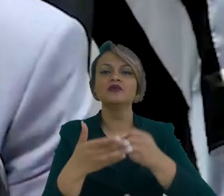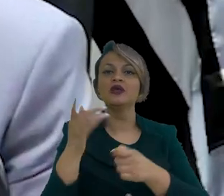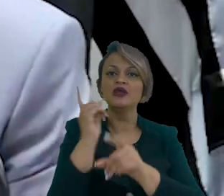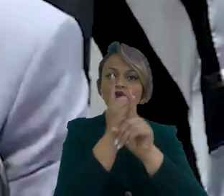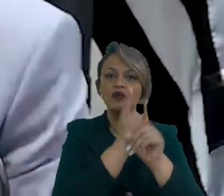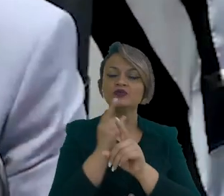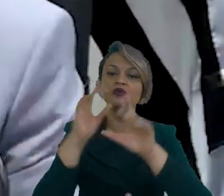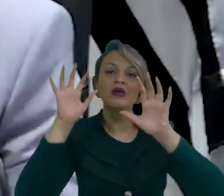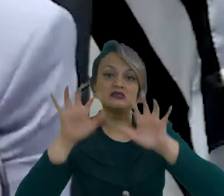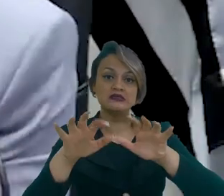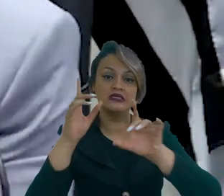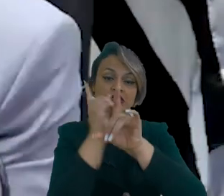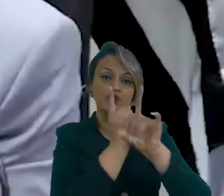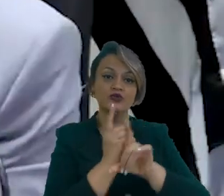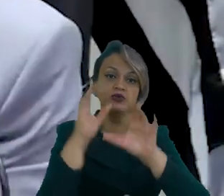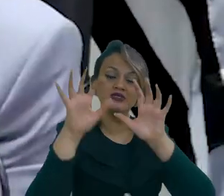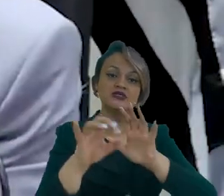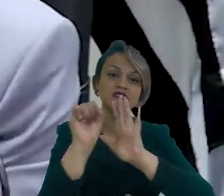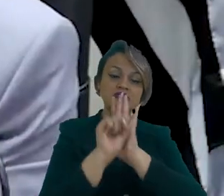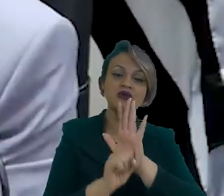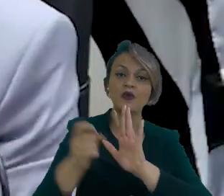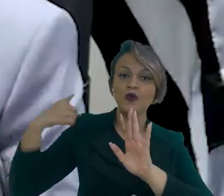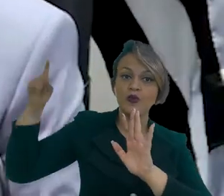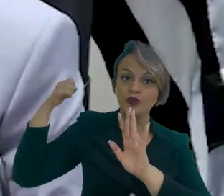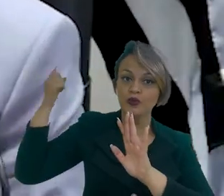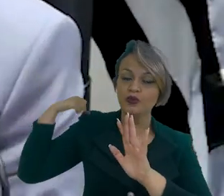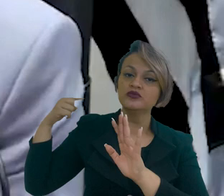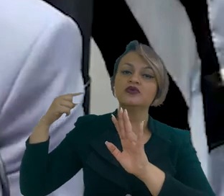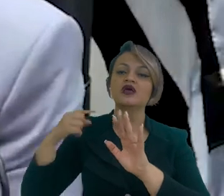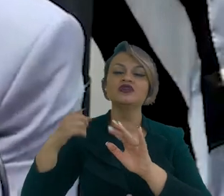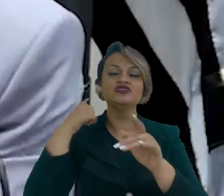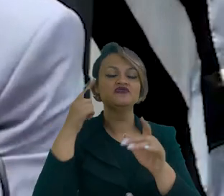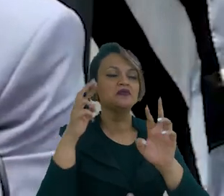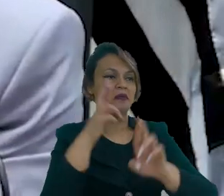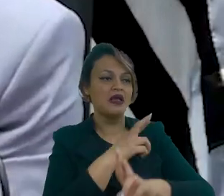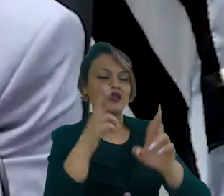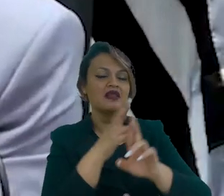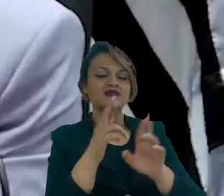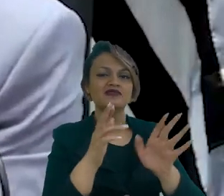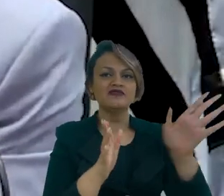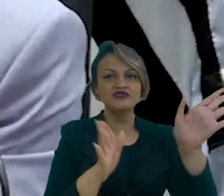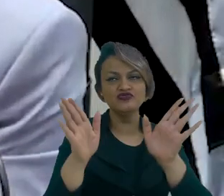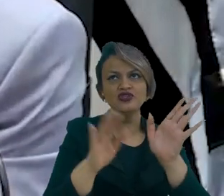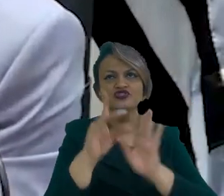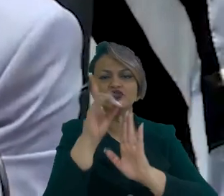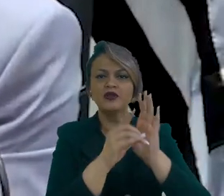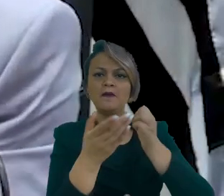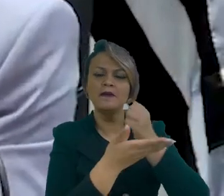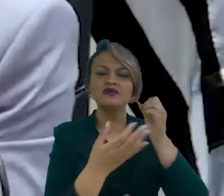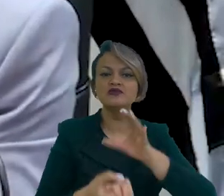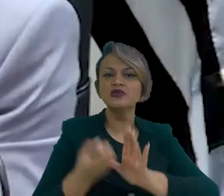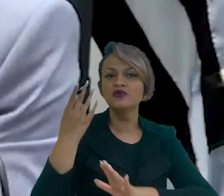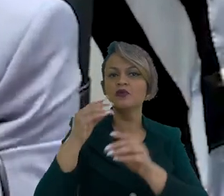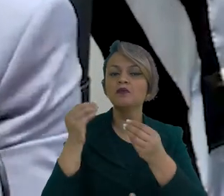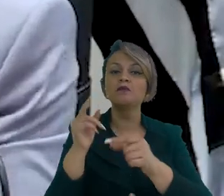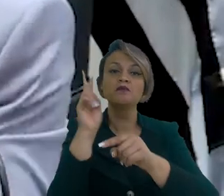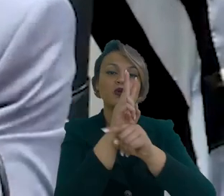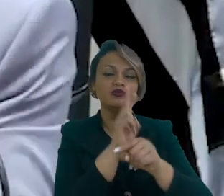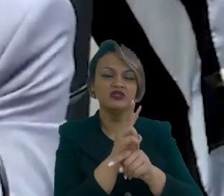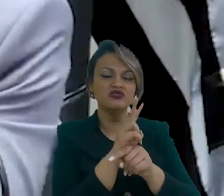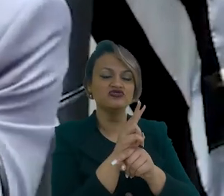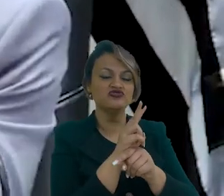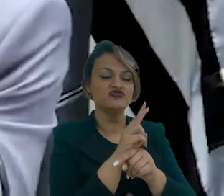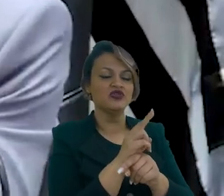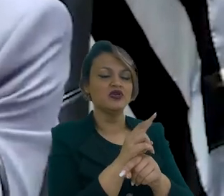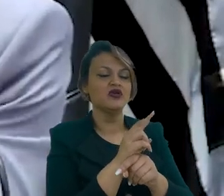direitos fundamentais Eles foram concebidos dessa maneira né no séculos anteriores A gente é sempre uma relação muito verticalizada o direito fundamental ele surgiu